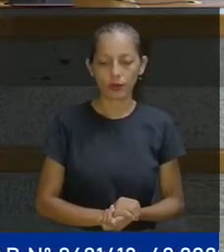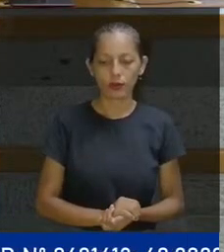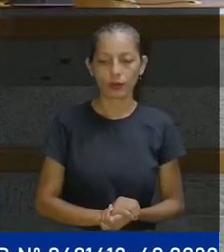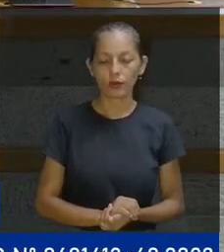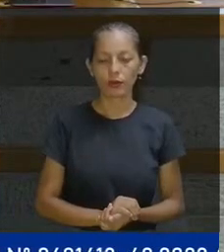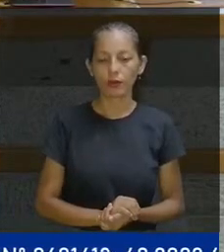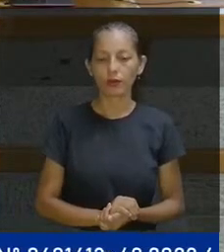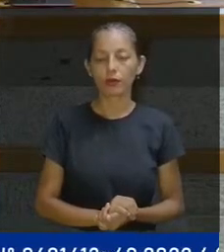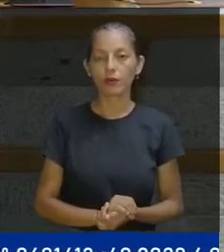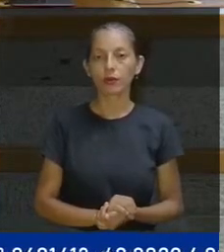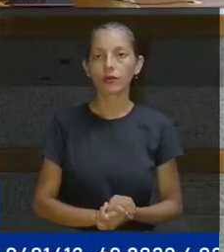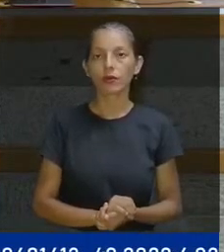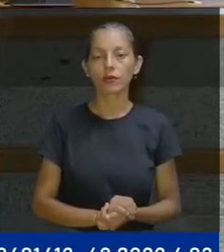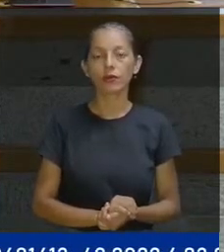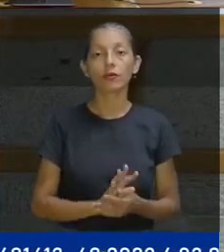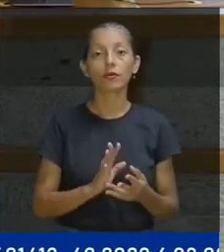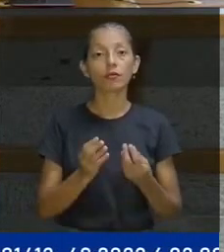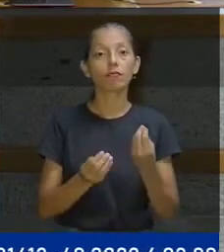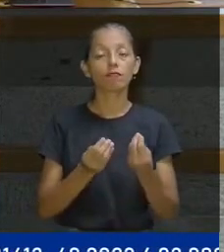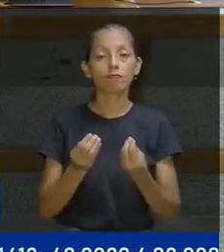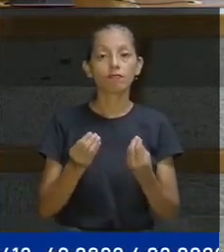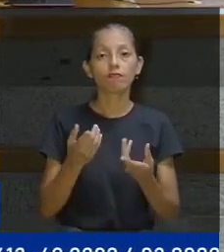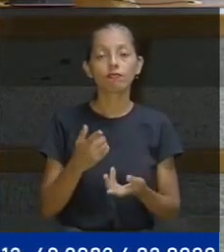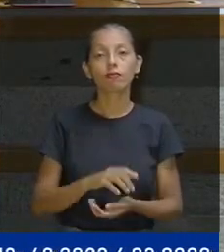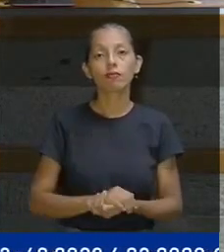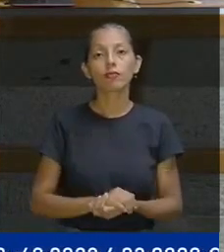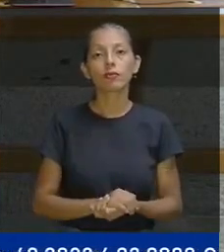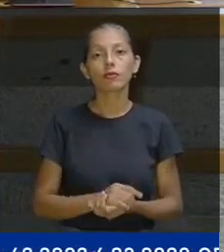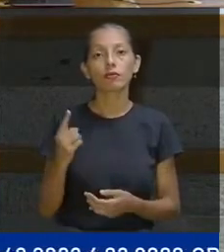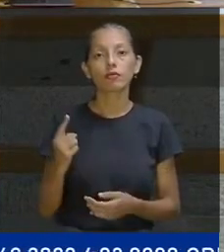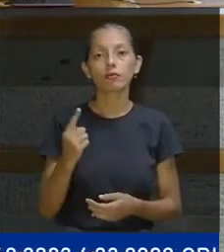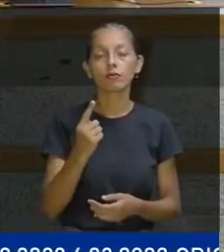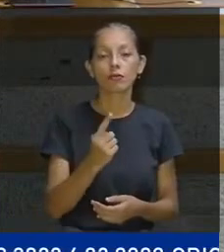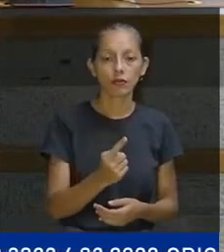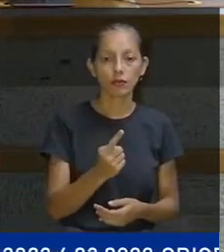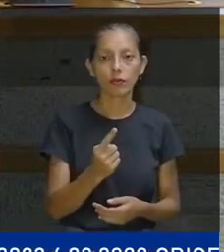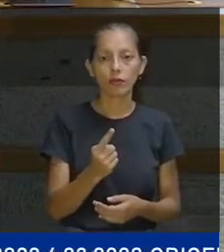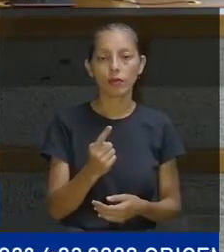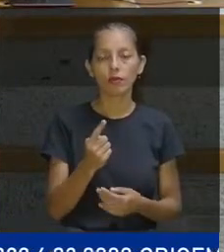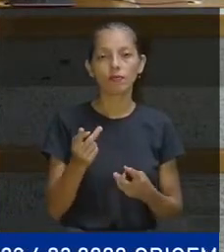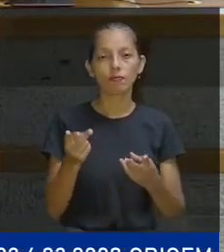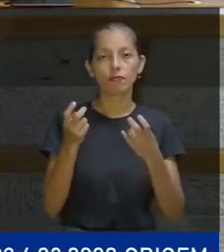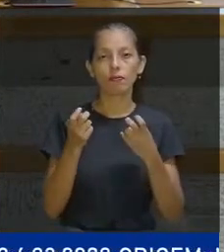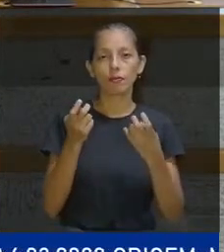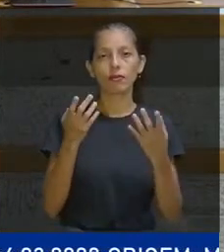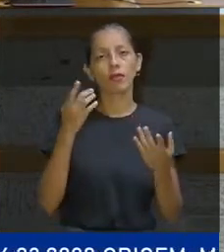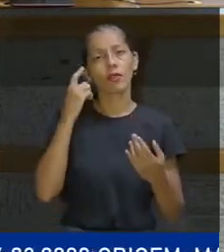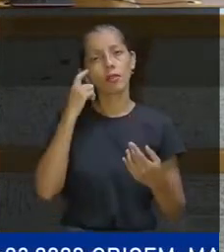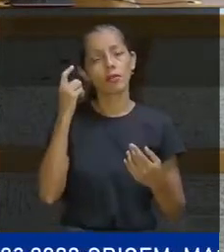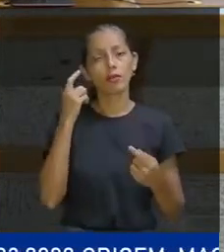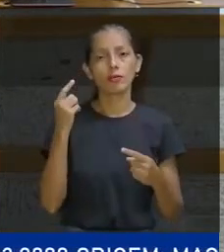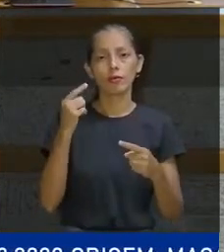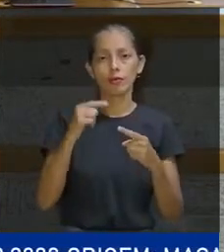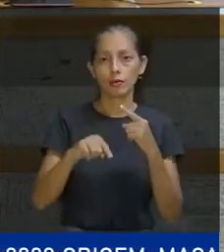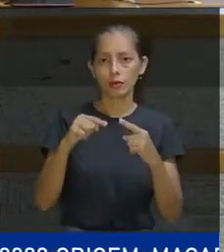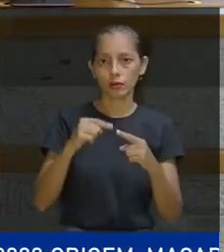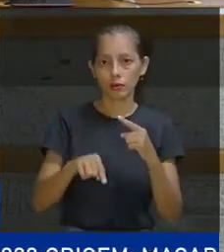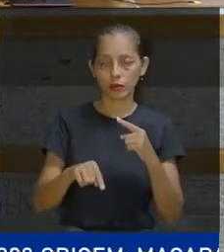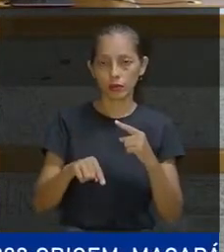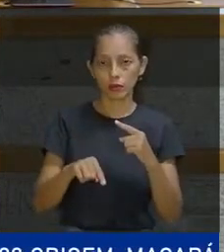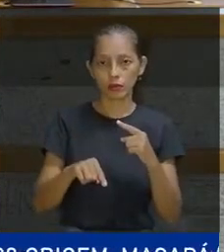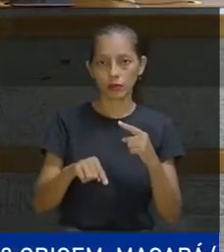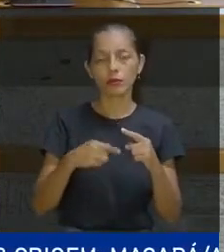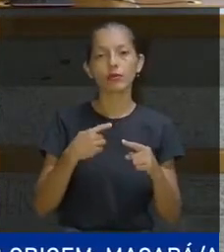essa isenção psicológica não se mostra suficiente à abertura de processo administrativo disciplinar por